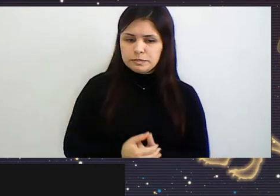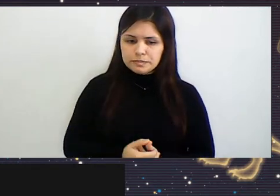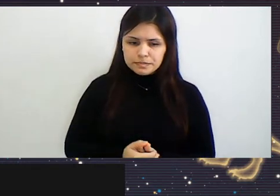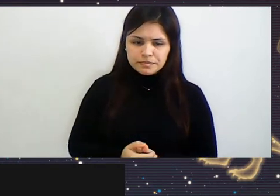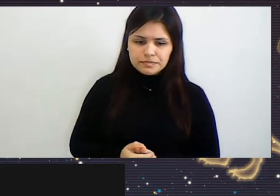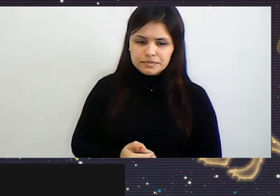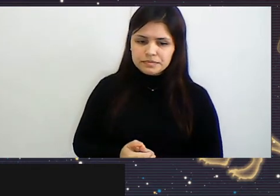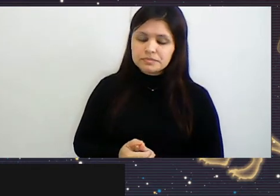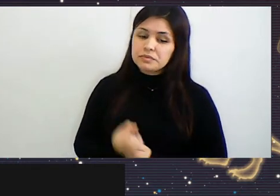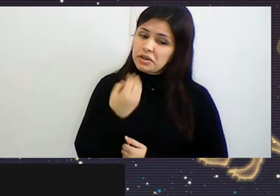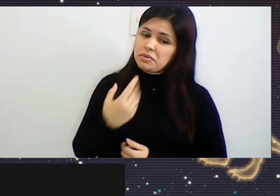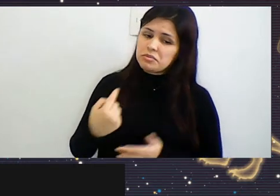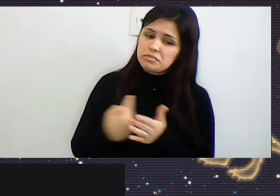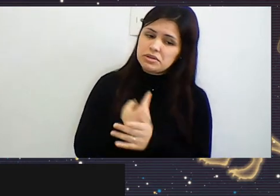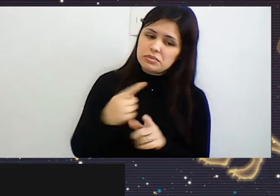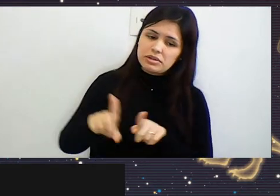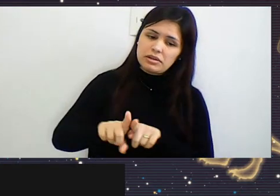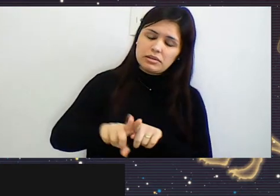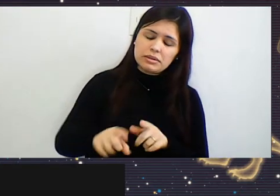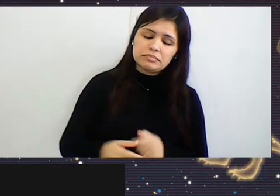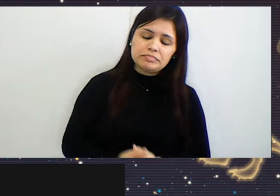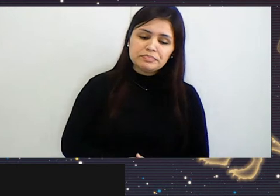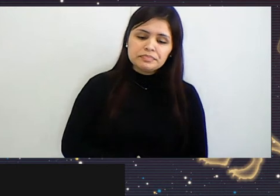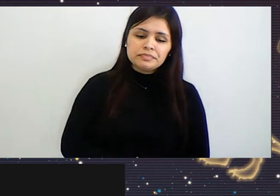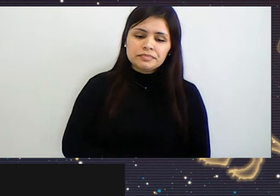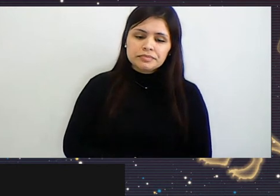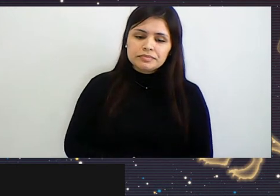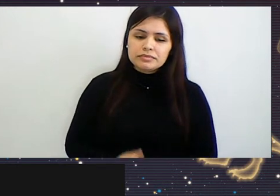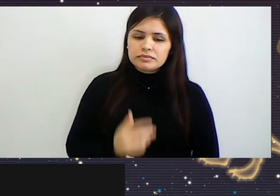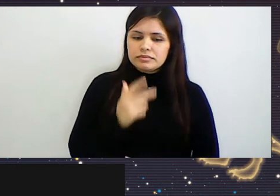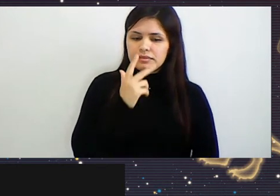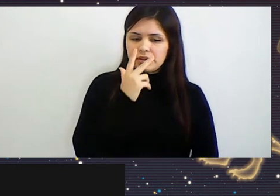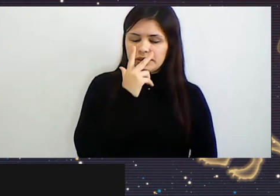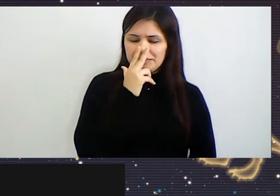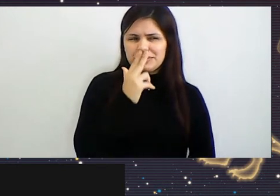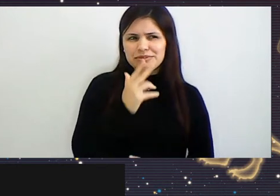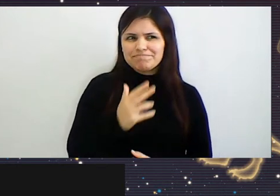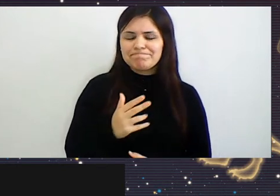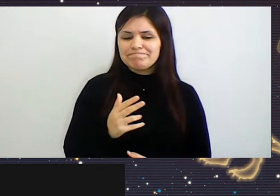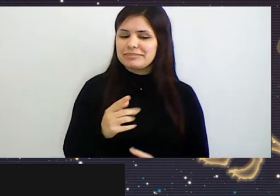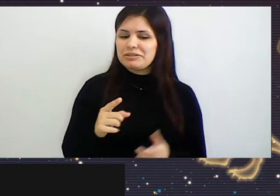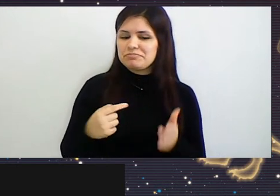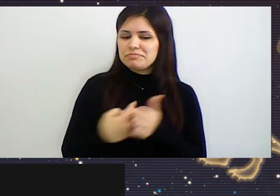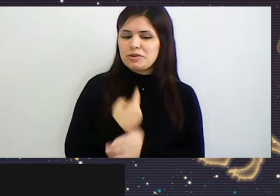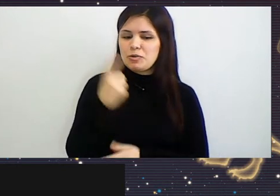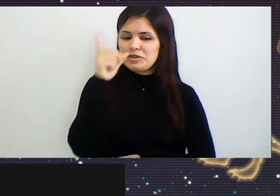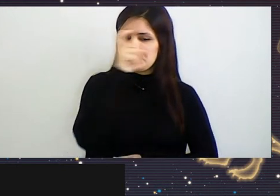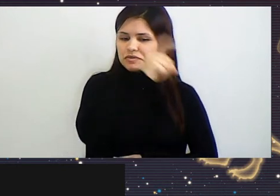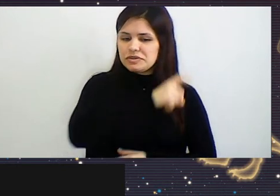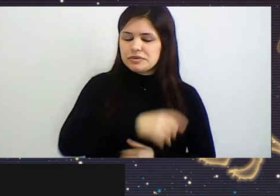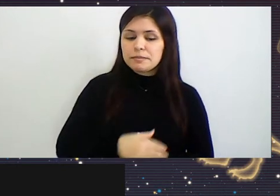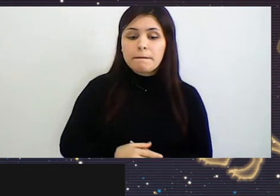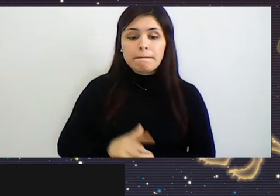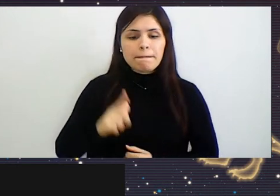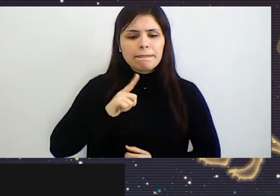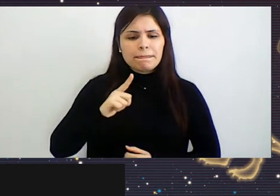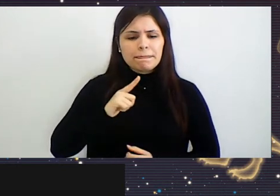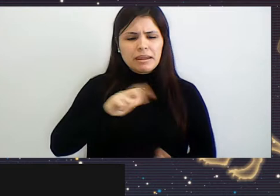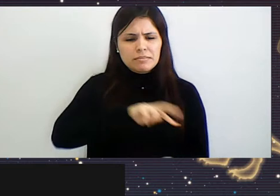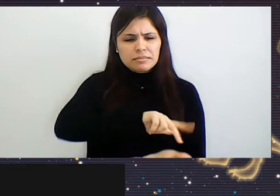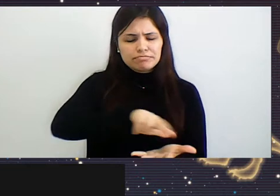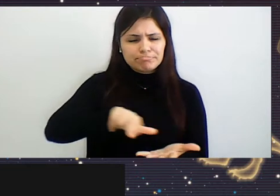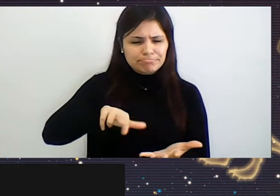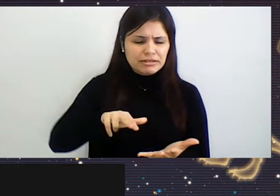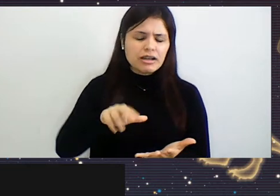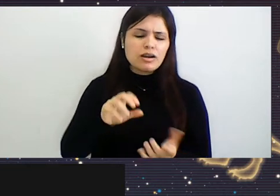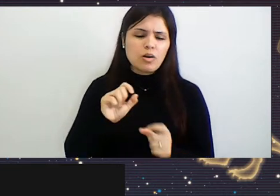Boa pergunta, Guilherme. Eu acho que. Ah, pergunta difícil. Eu acho que existem várias limitações ainda,